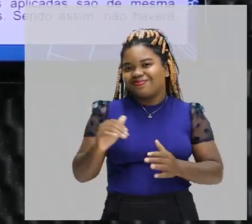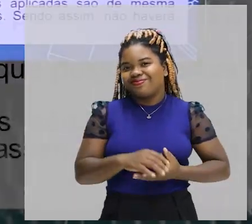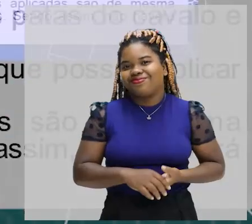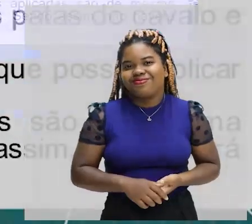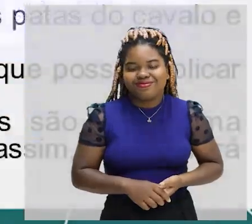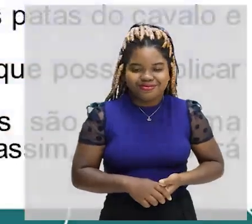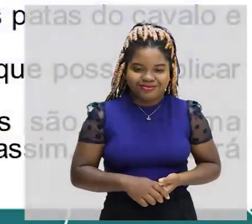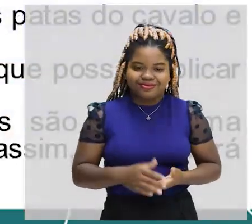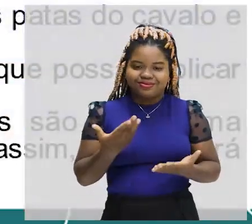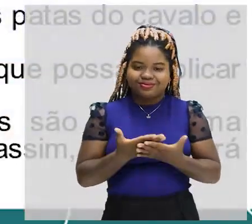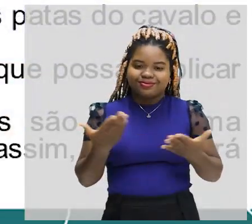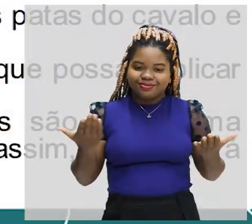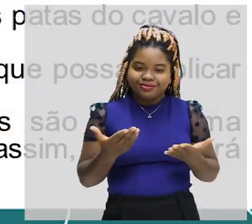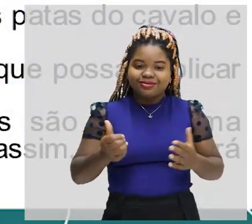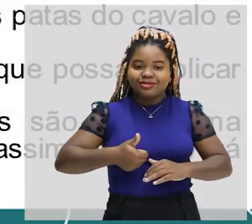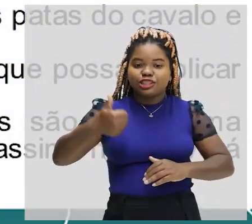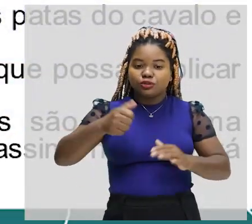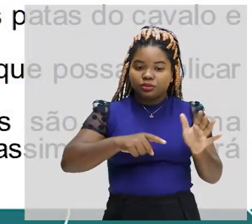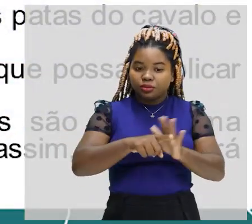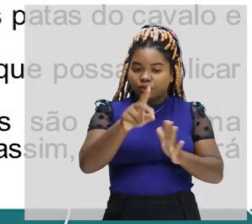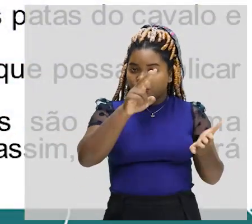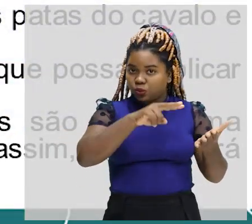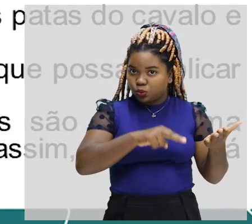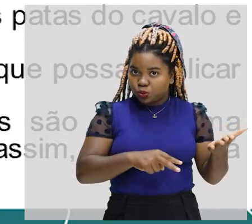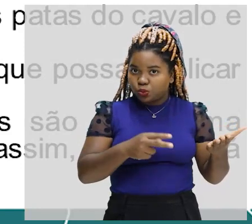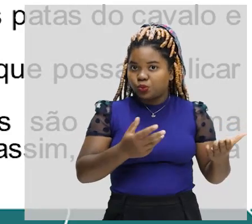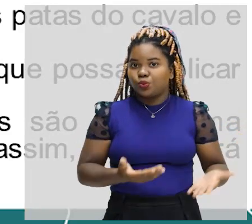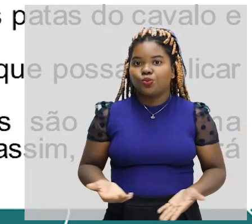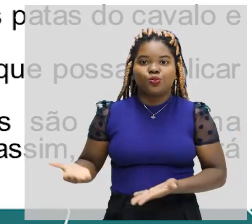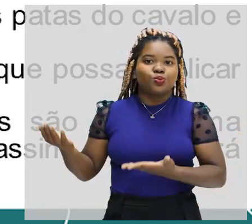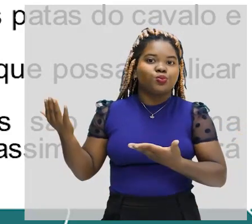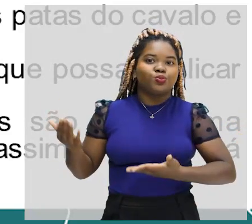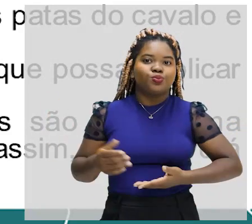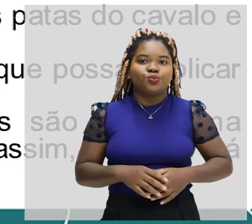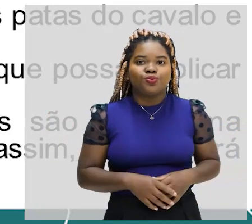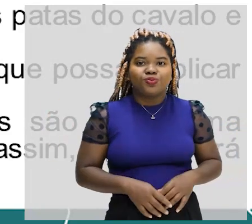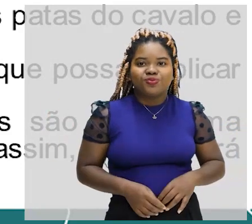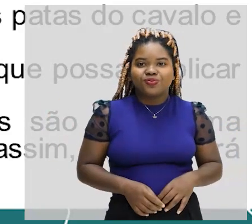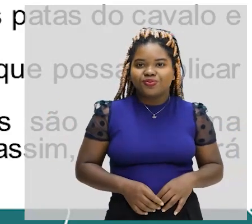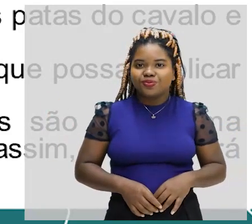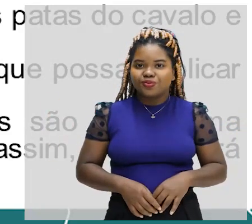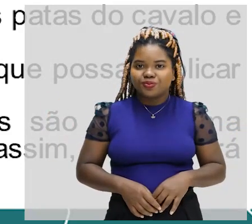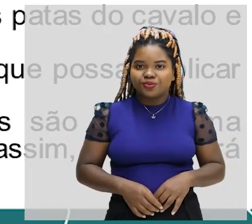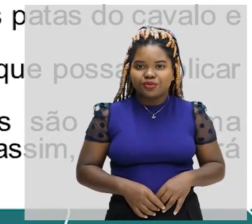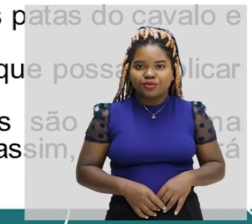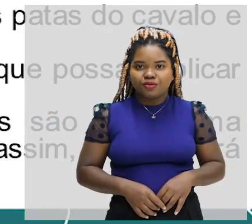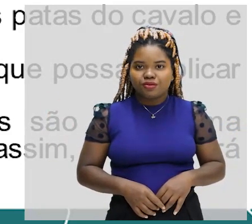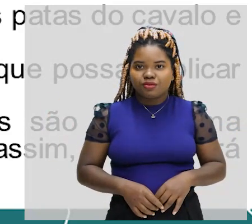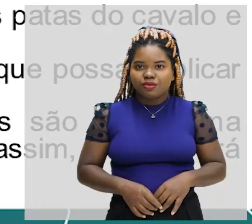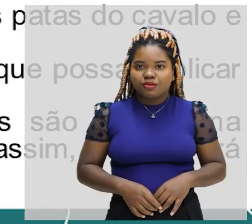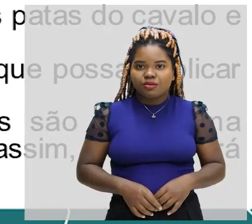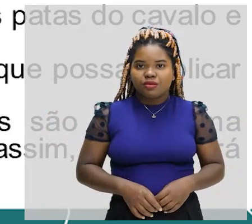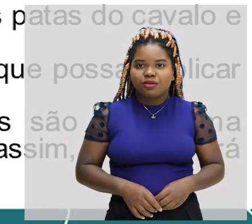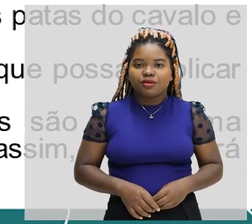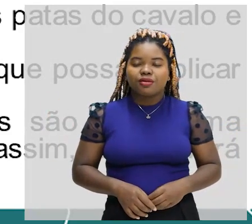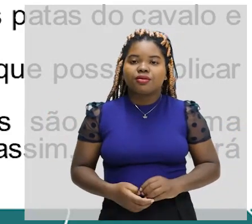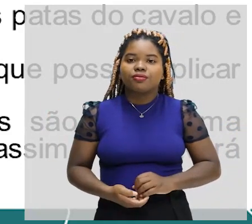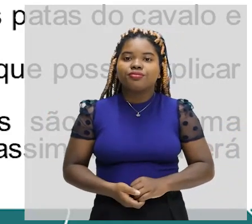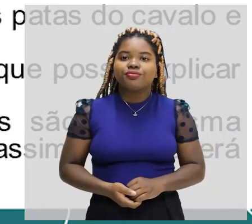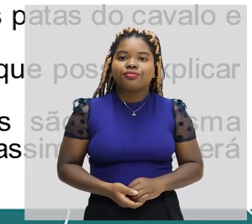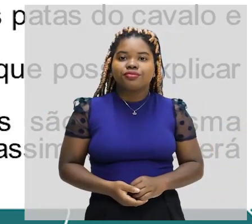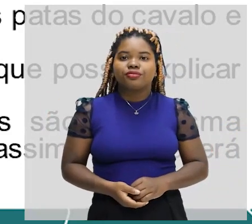de hoje, né? Vamos ver a nossa primeira questão. Vamos comentar essa primeira questão. Diz o seguinte, ó. Após estudar a terceira lei de